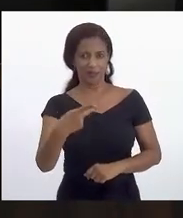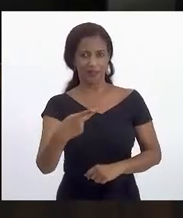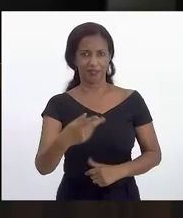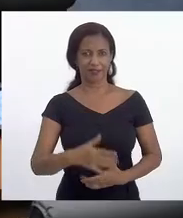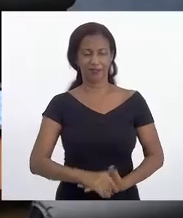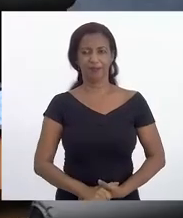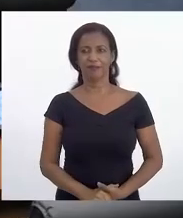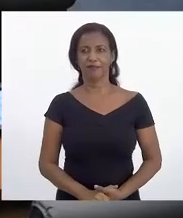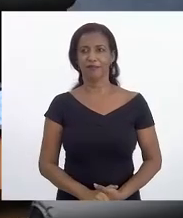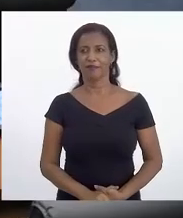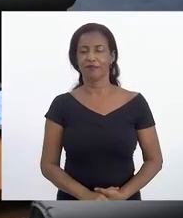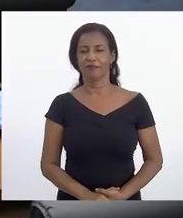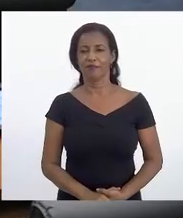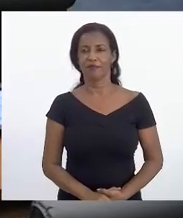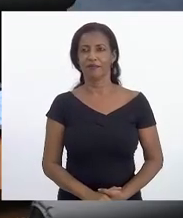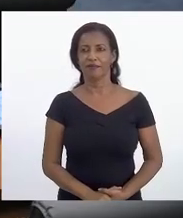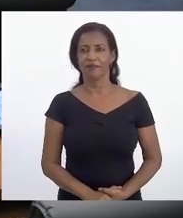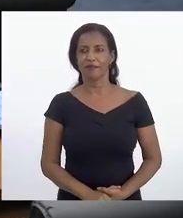palavra